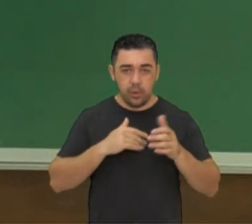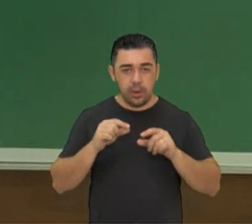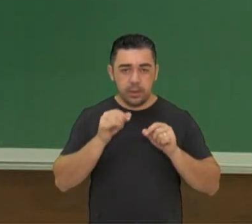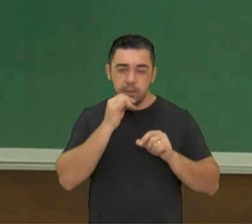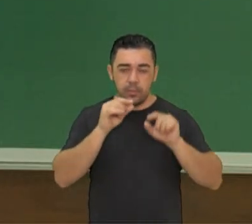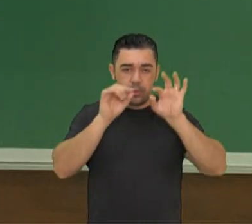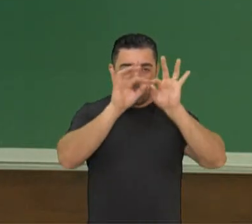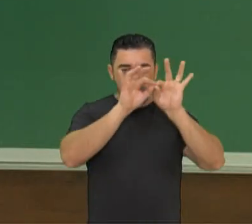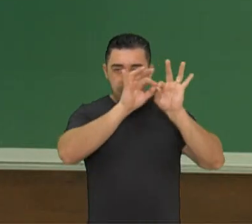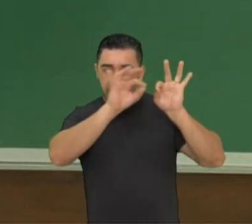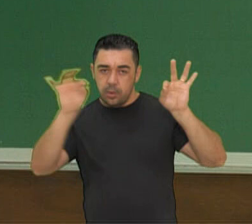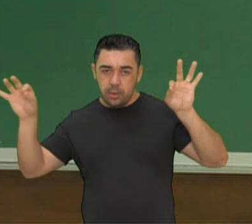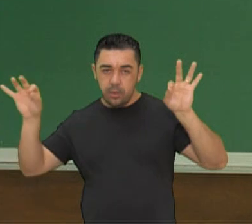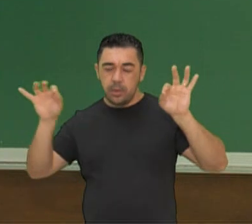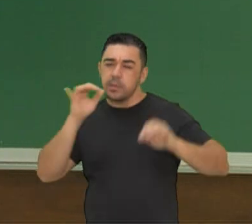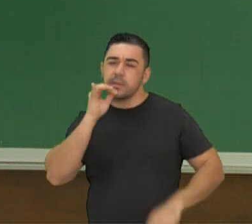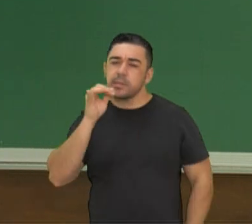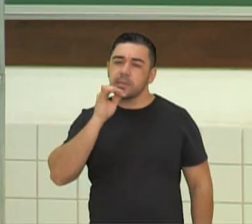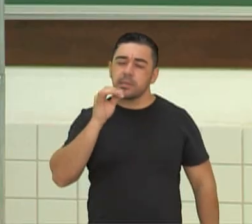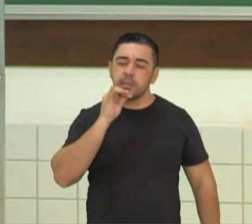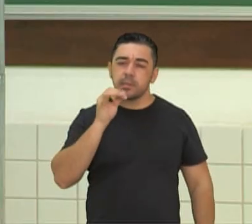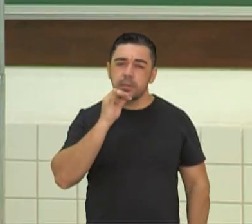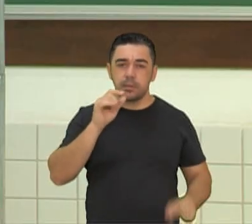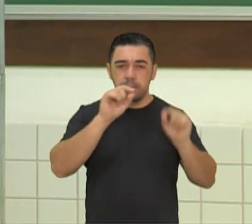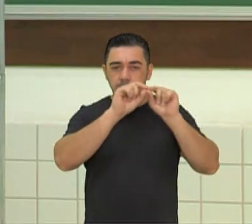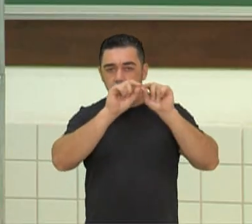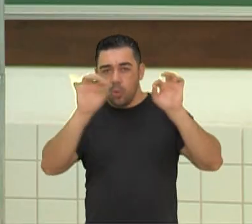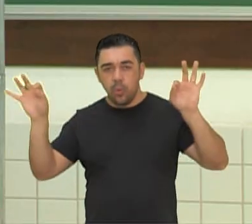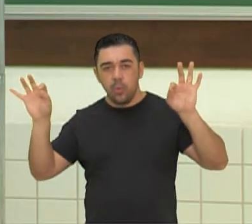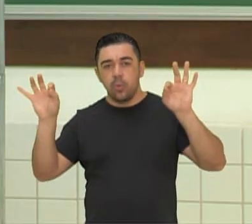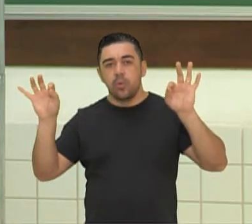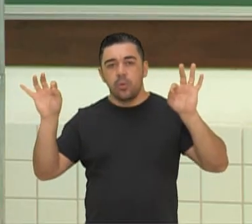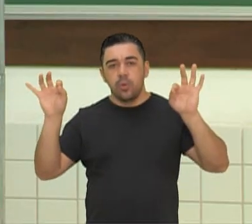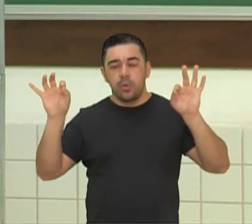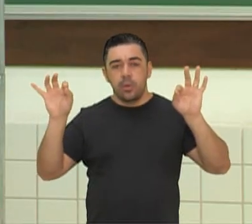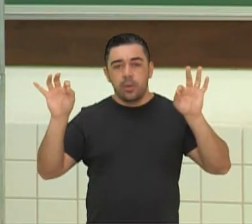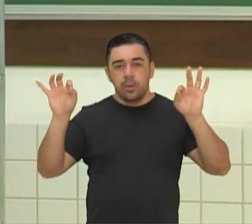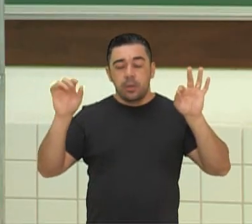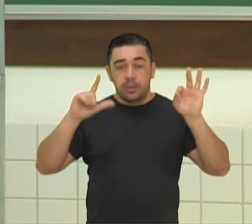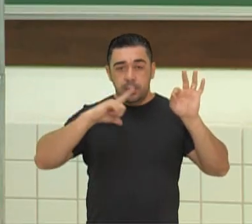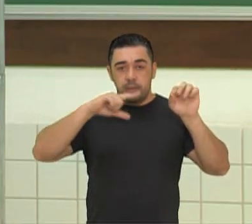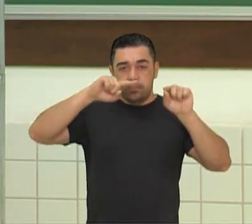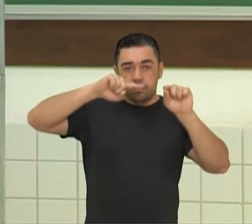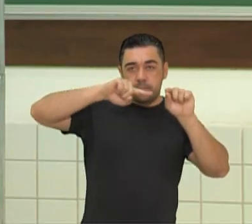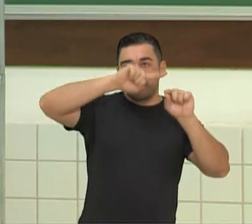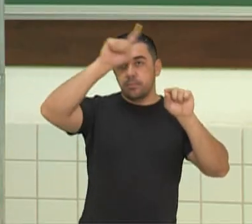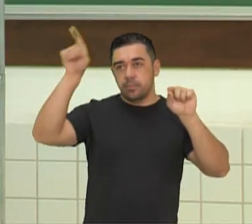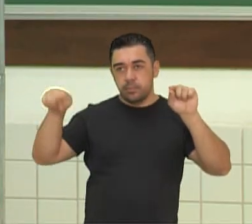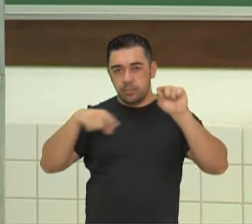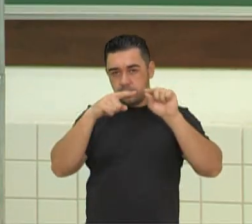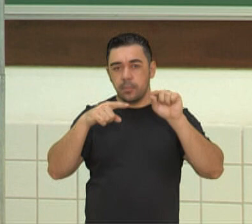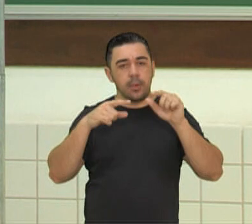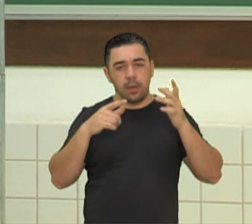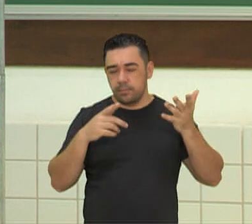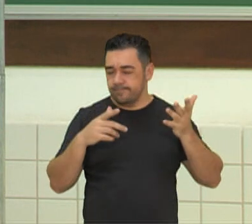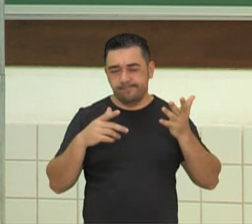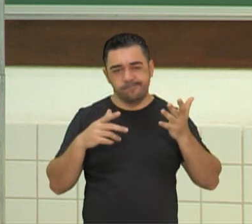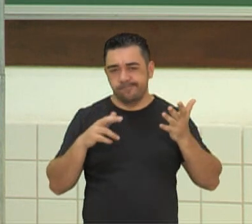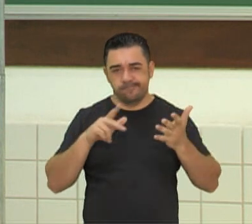prolongar, pega um lado do polígono e prolonga. Se você prolongar o lado e o lado atravessar o